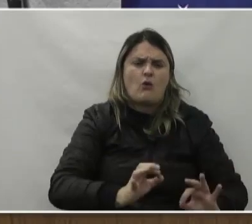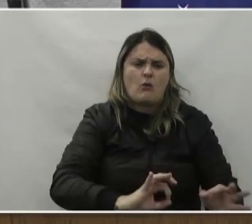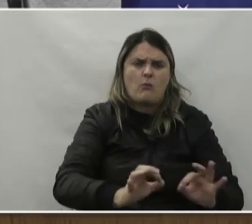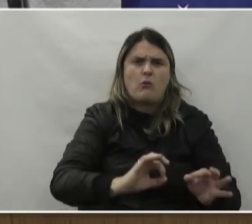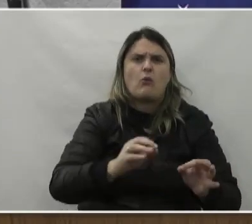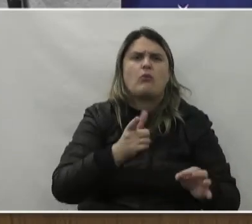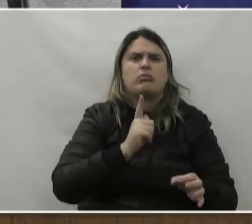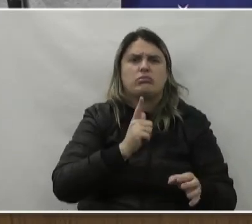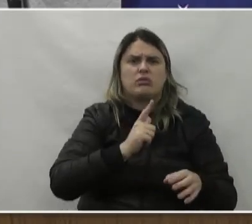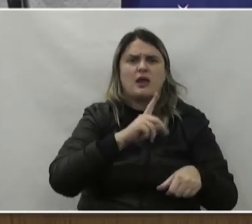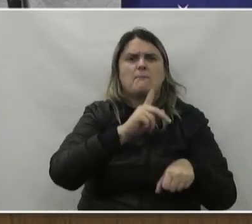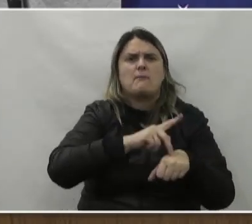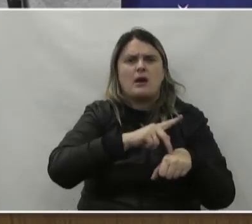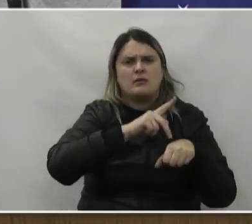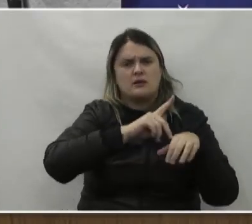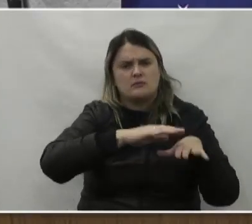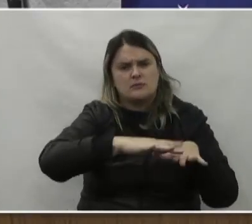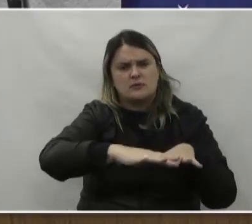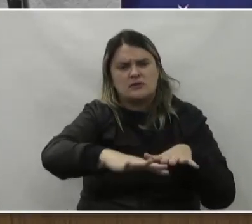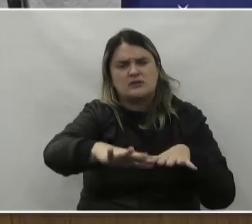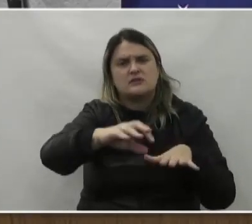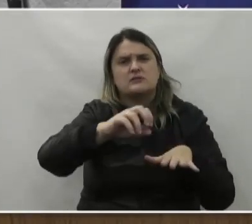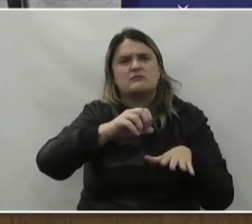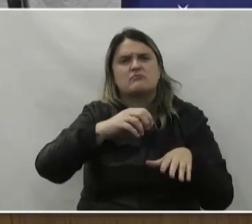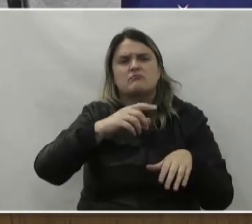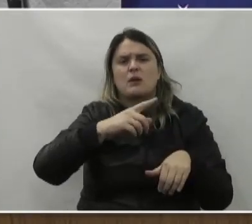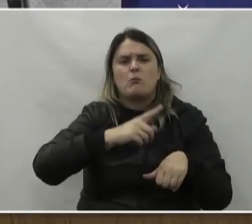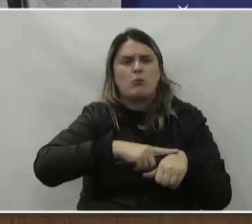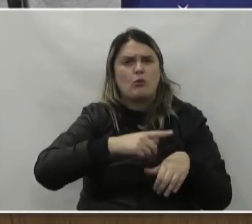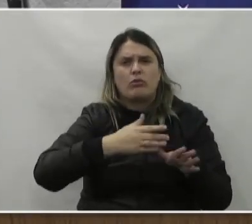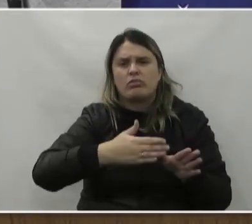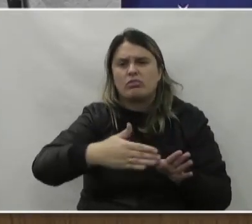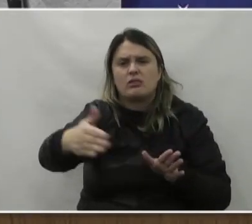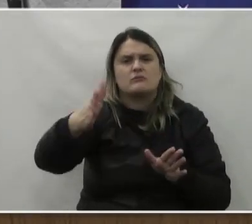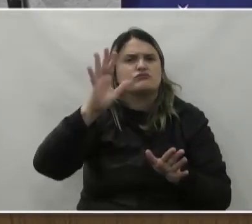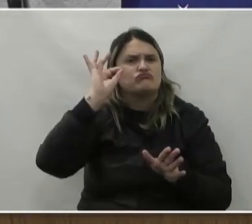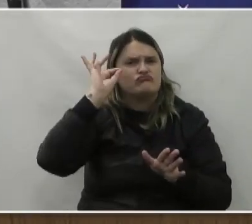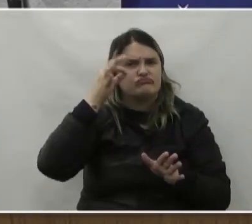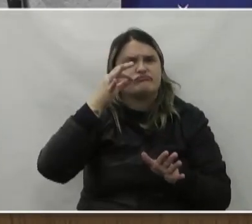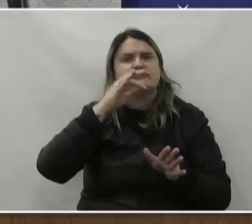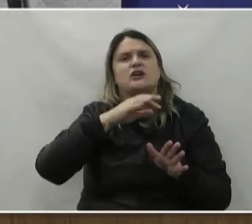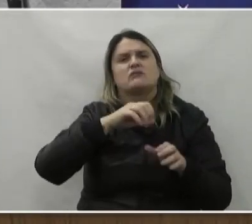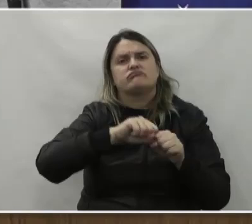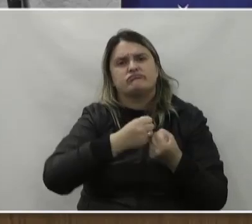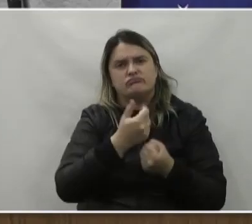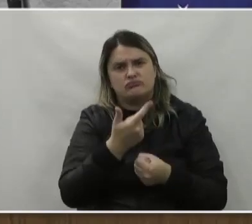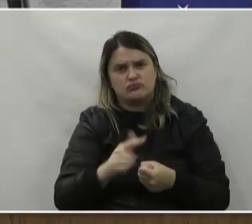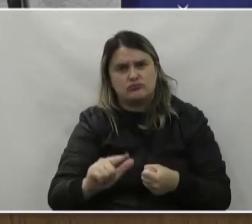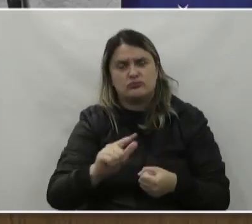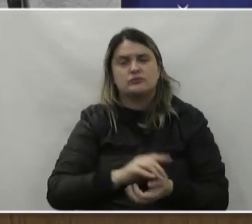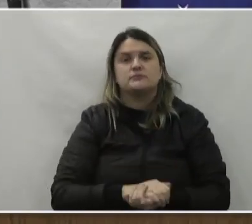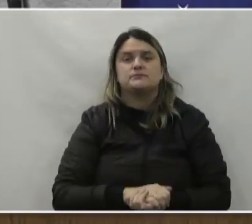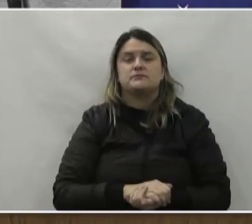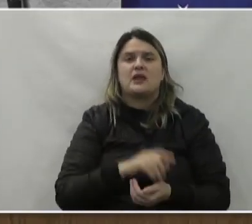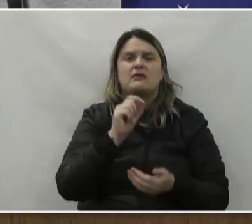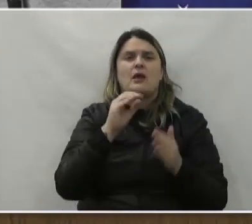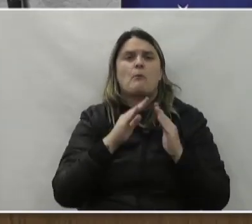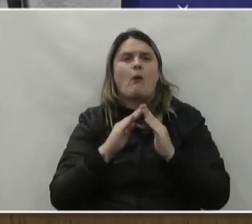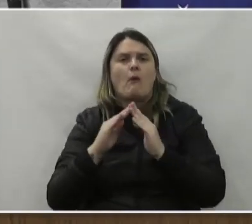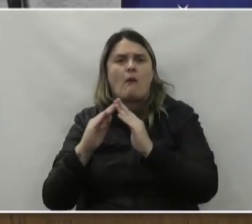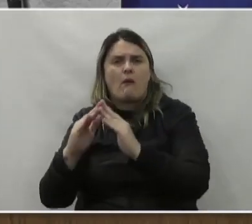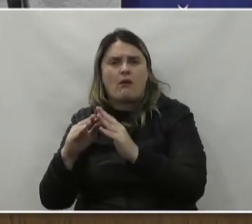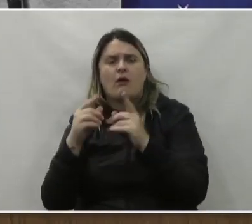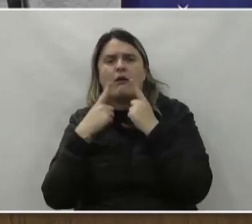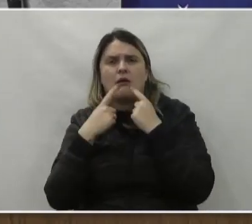pedra, mas em dias de chuvas e com curto período, buracos novamente se encontram na via. Moradores da região